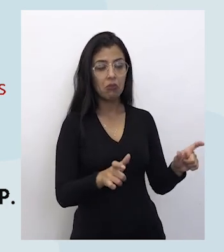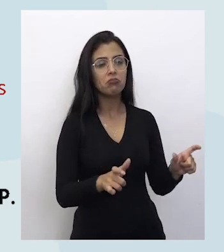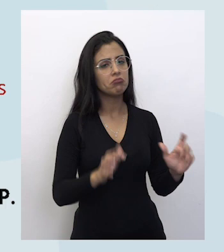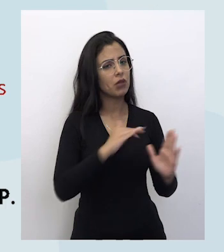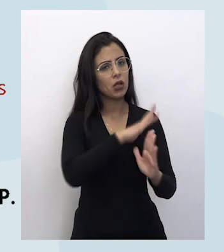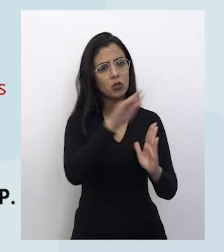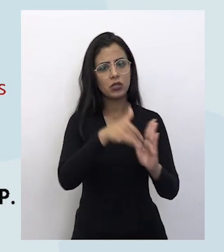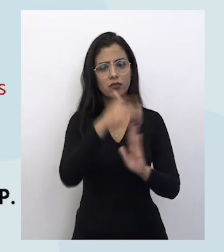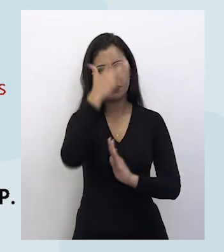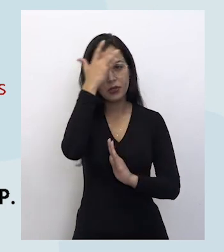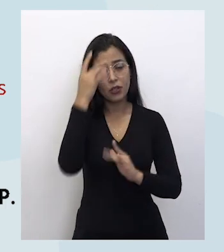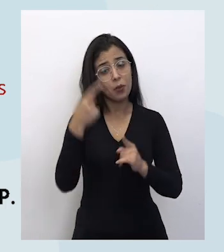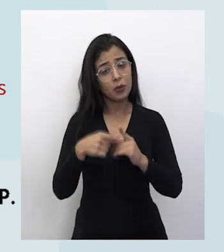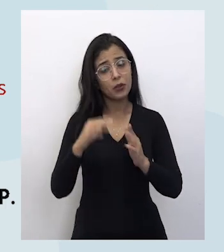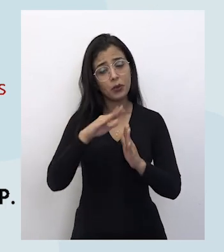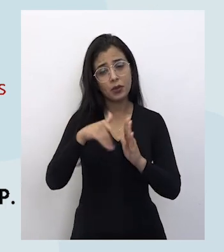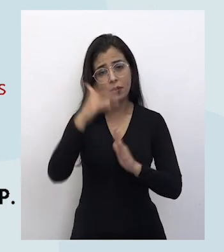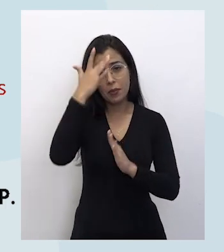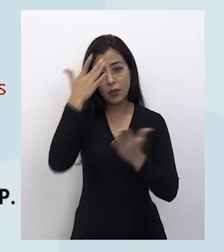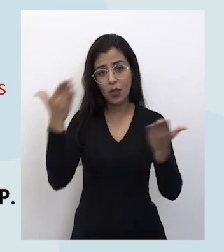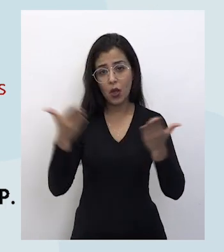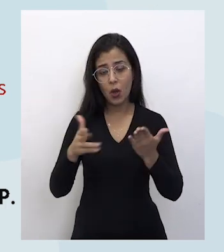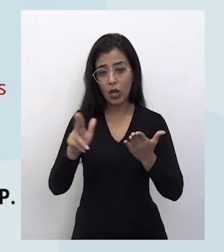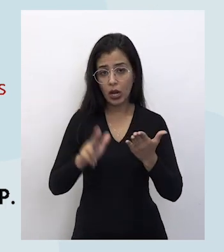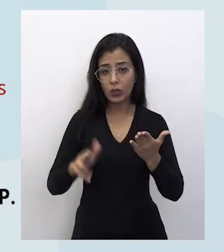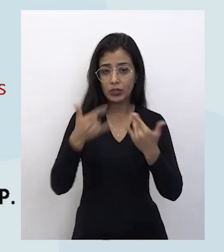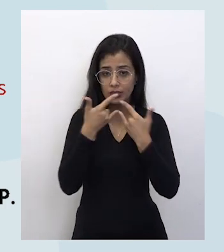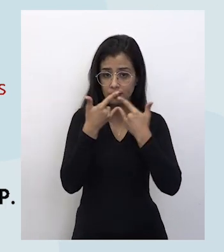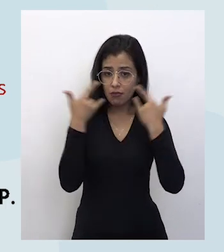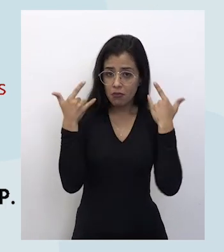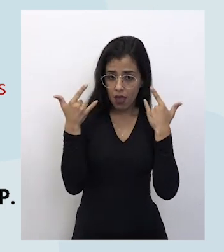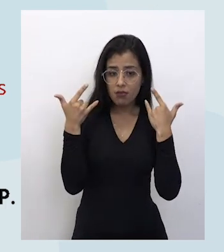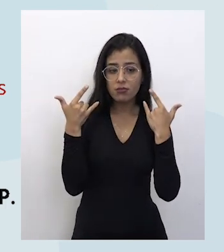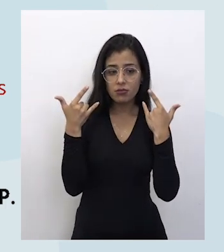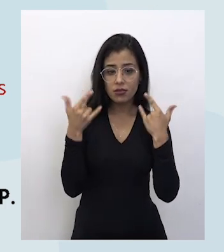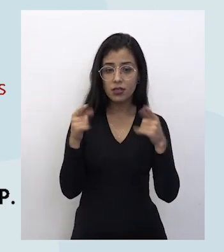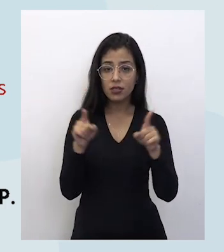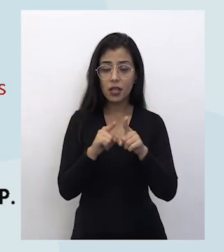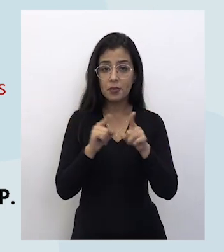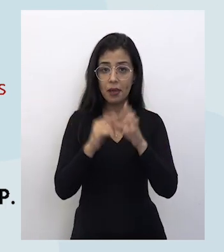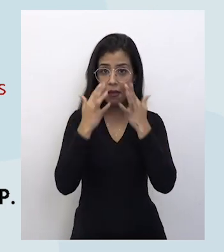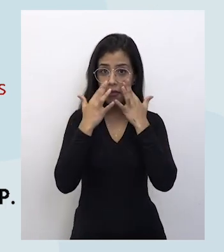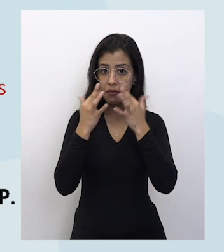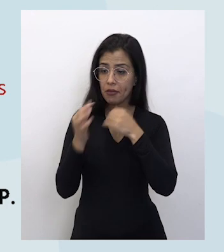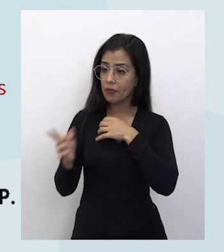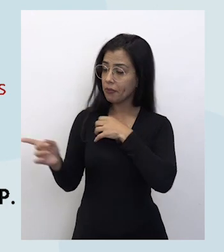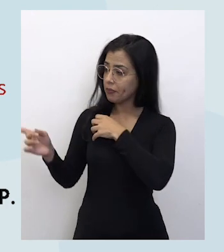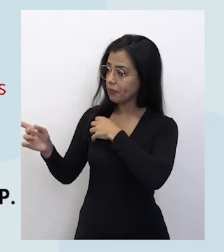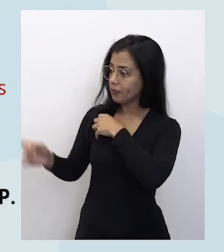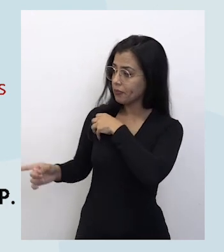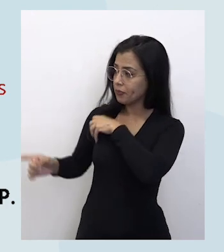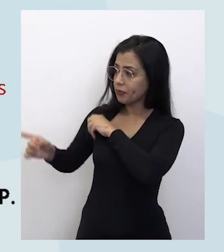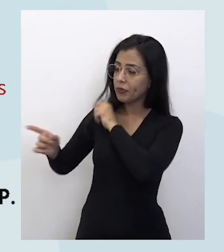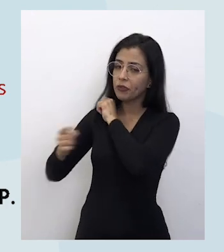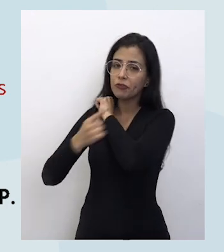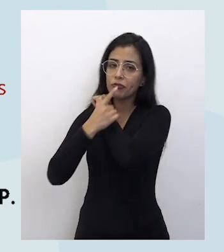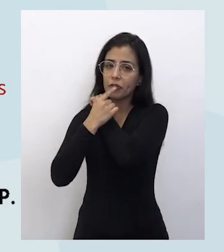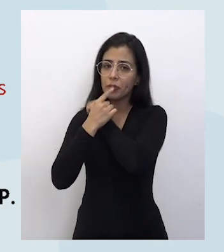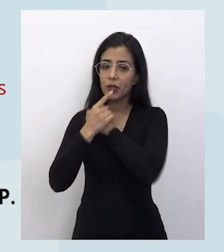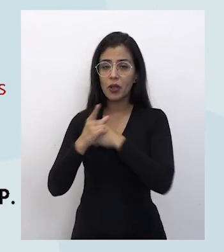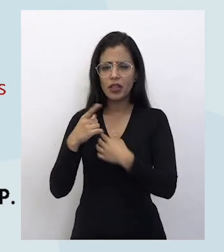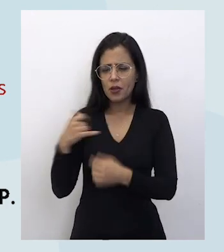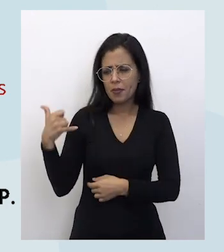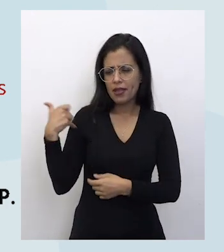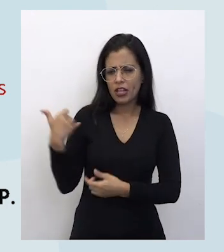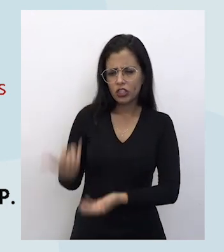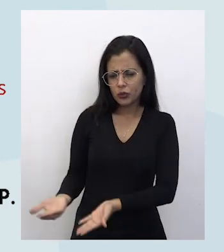população, né? Que todos nesse momento precisamos utilizar máscara. E aqui eu coloquei o alerta que tem uma faixa etária específica que não precisa, então, mas aí é